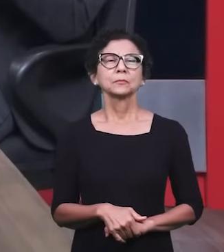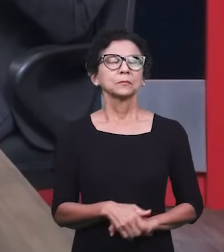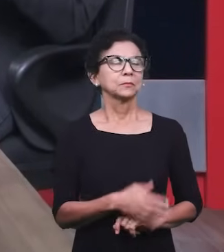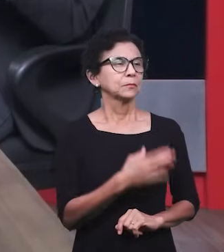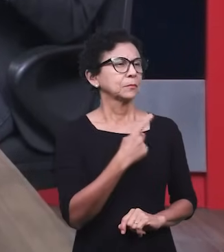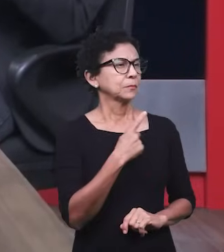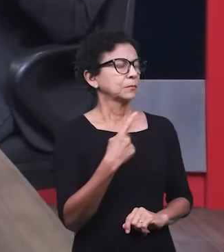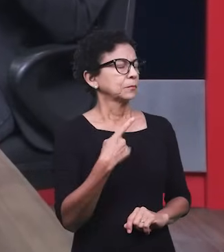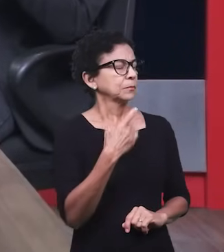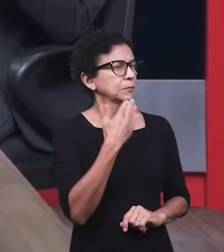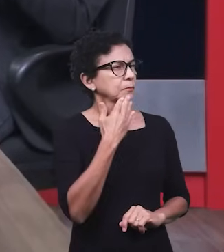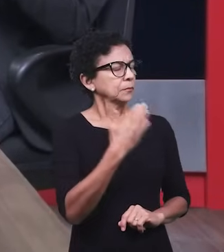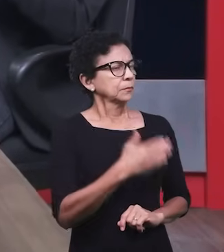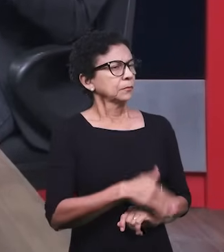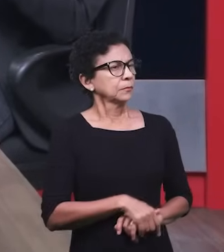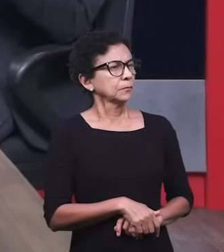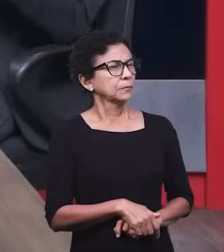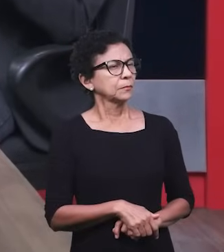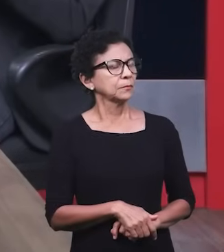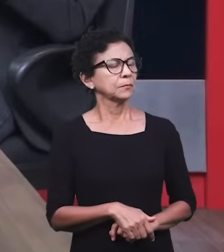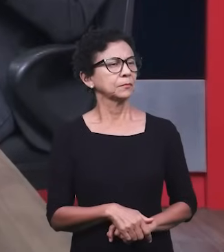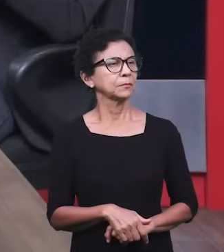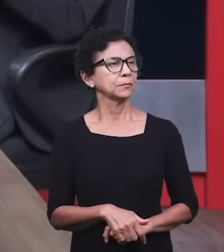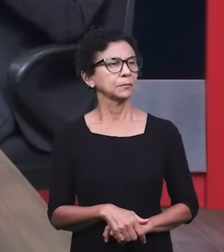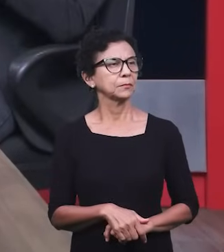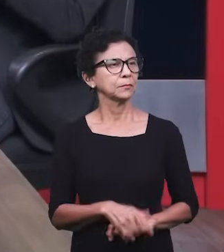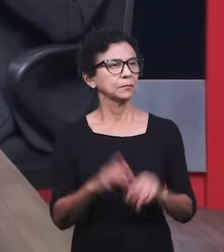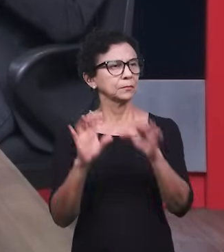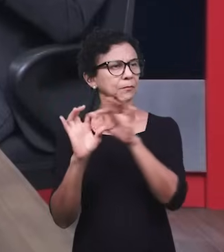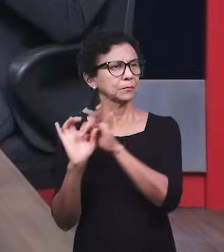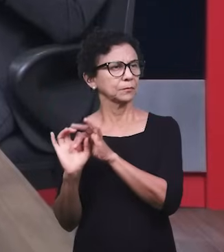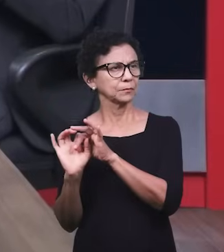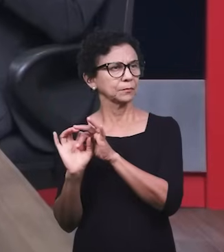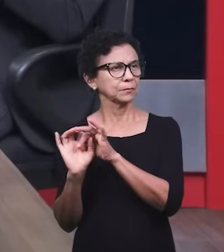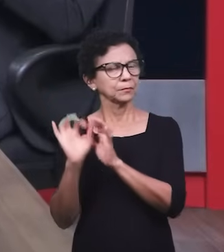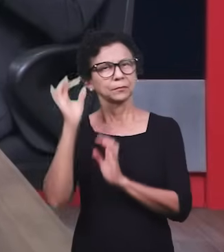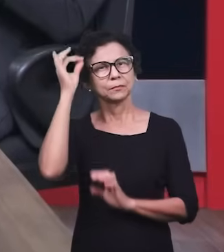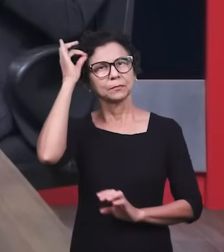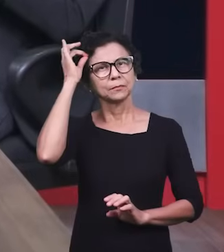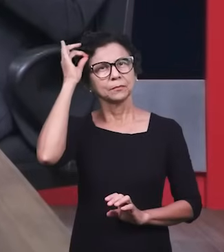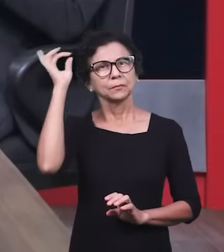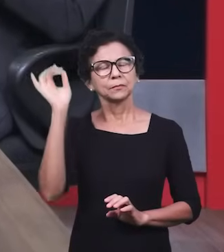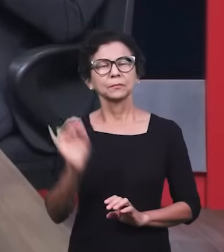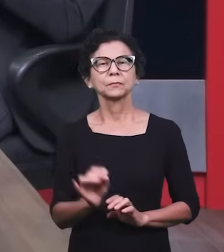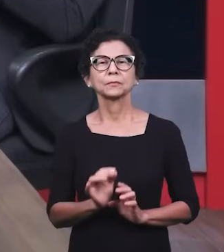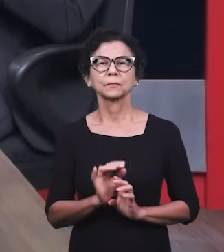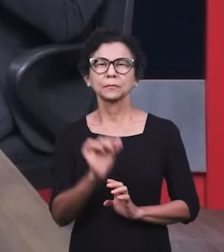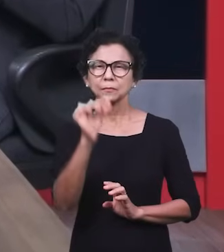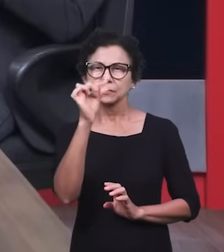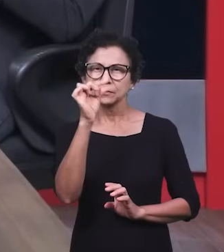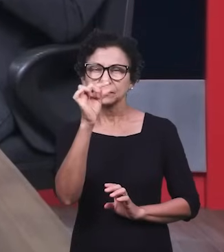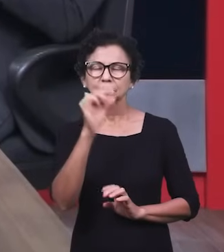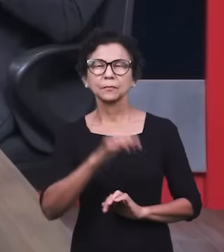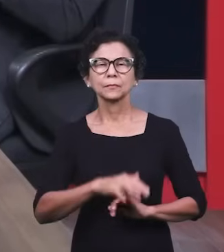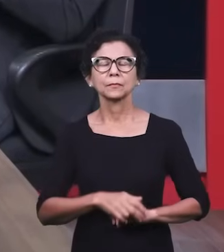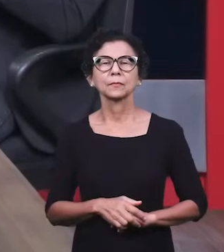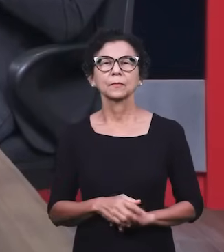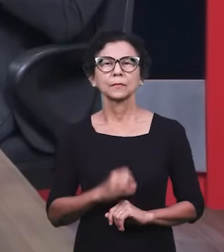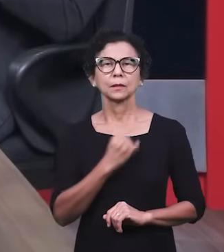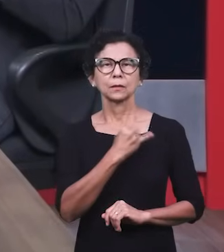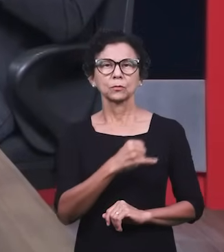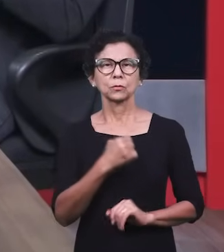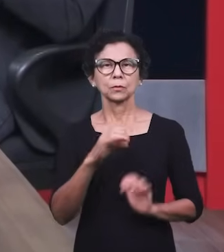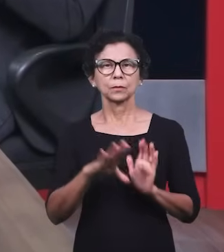fazer até pastor pedir pro senhor dá pra gente fazer uma aplicação espiritual né em cima da da semente sim tem um um texto da palavra do senhor que fica em